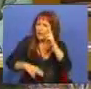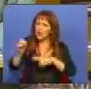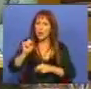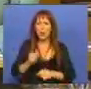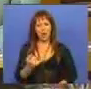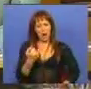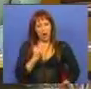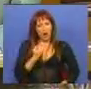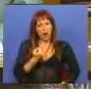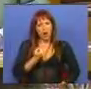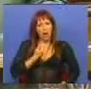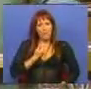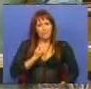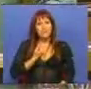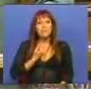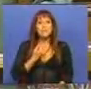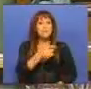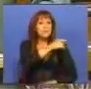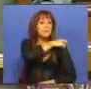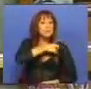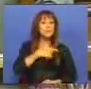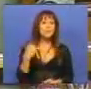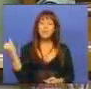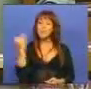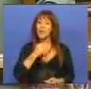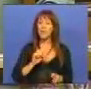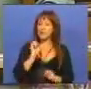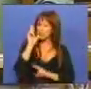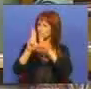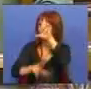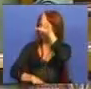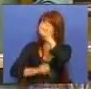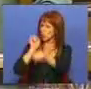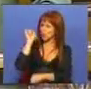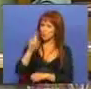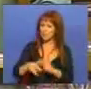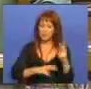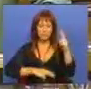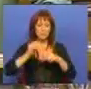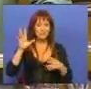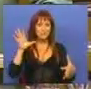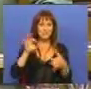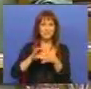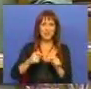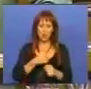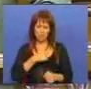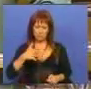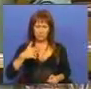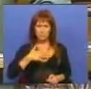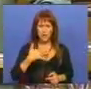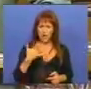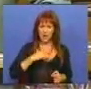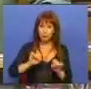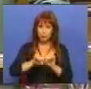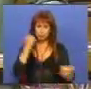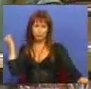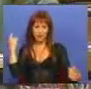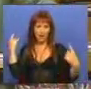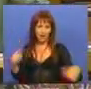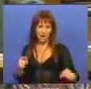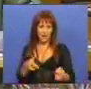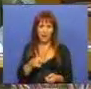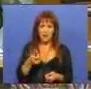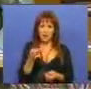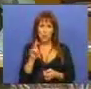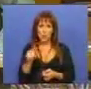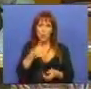sua identidade. Em nome de uma falsa modernidade construída sobre um património que quer destruído, Rui